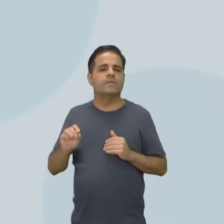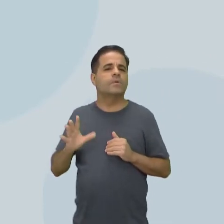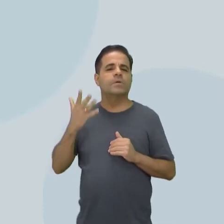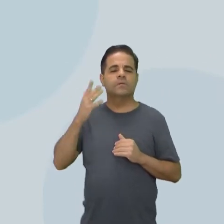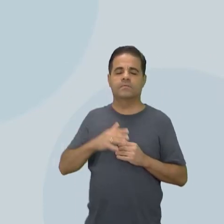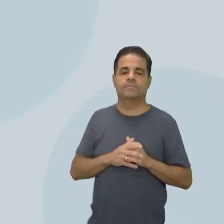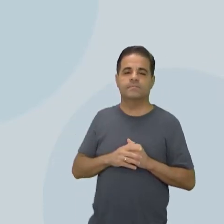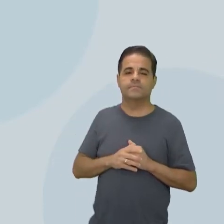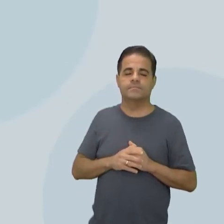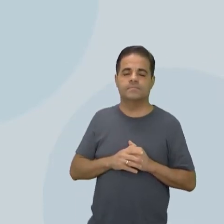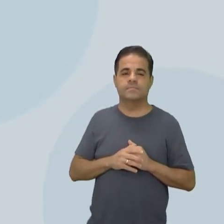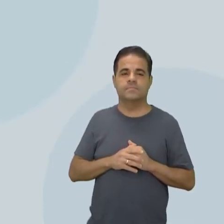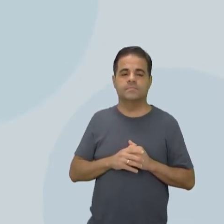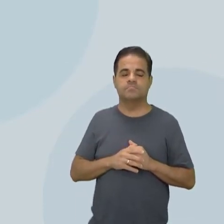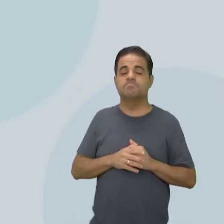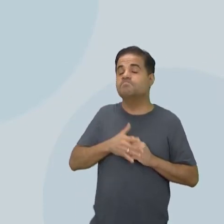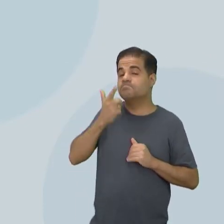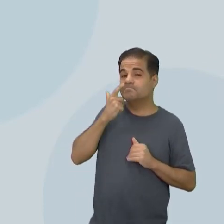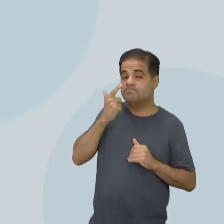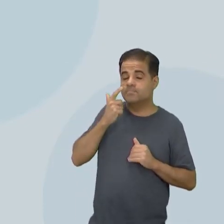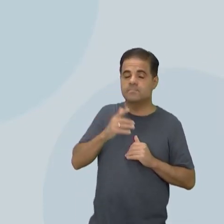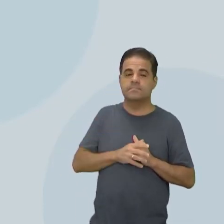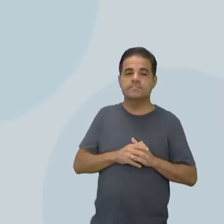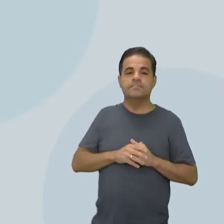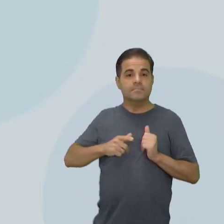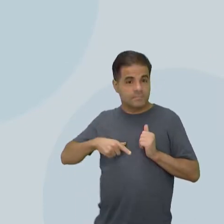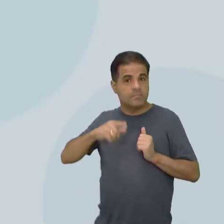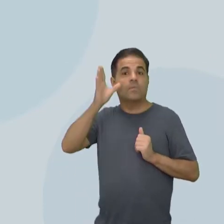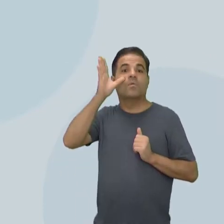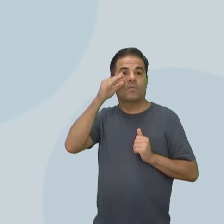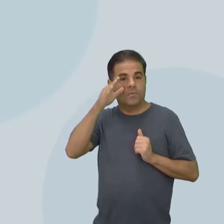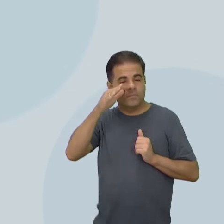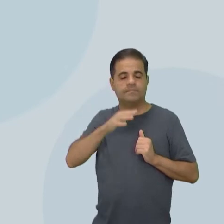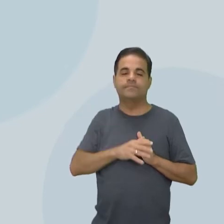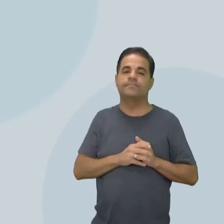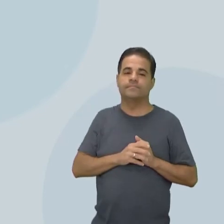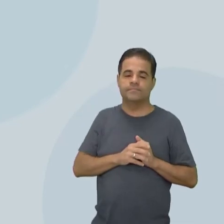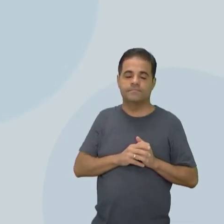imagem? Deixa eu ver. Tô curioso.